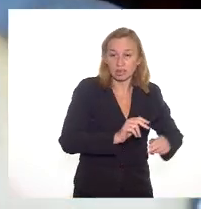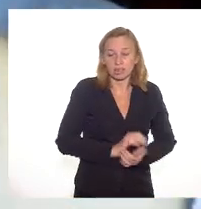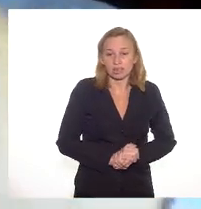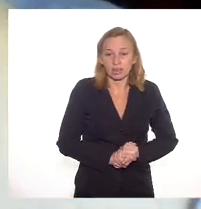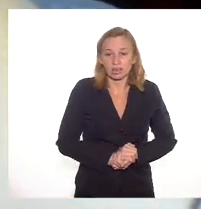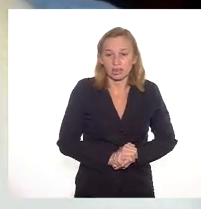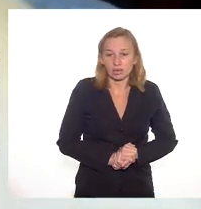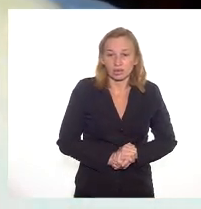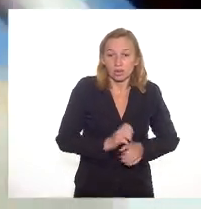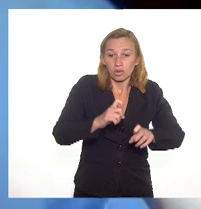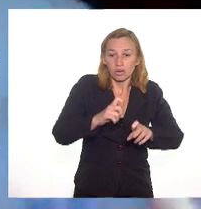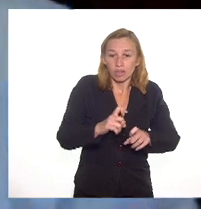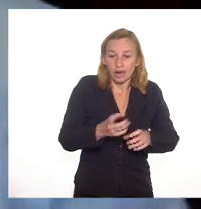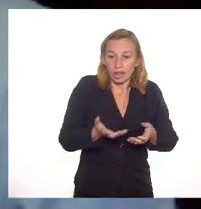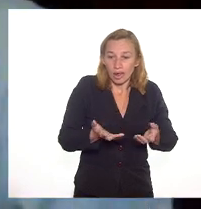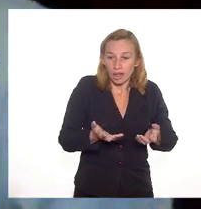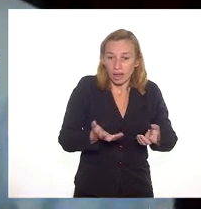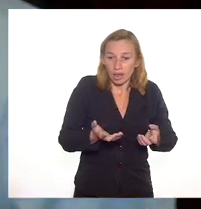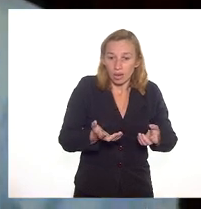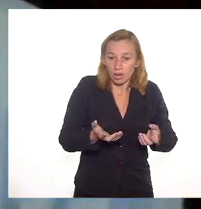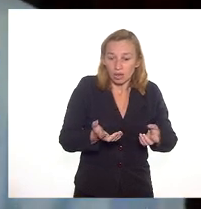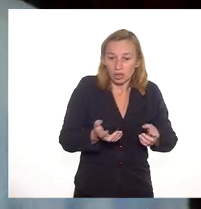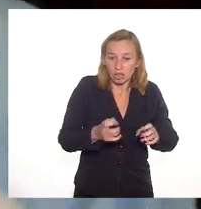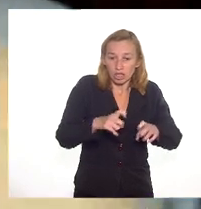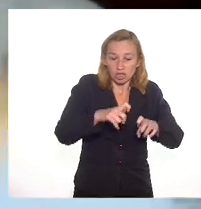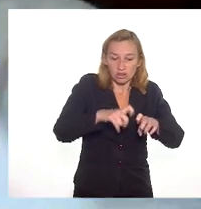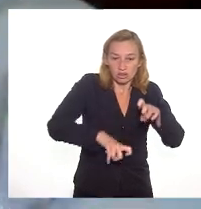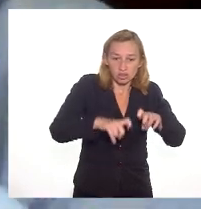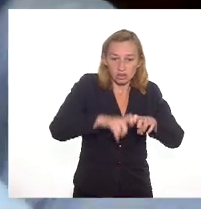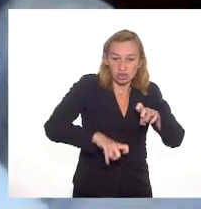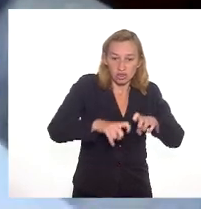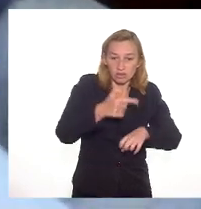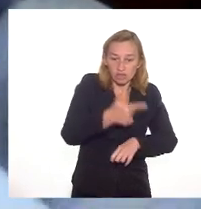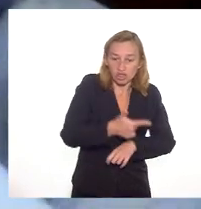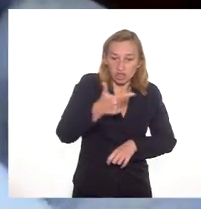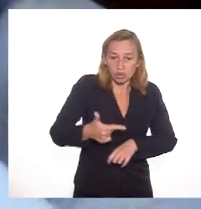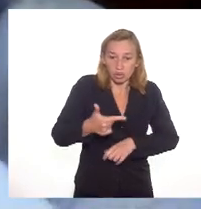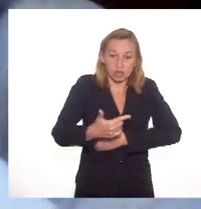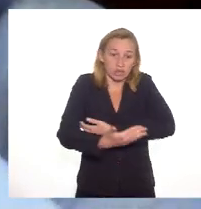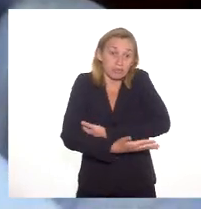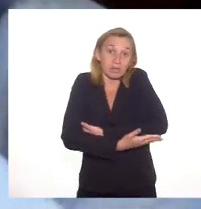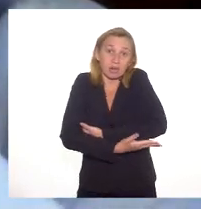porque molestou, não. Tirou a virgindade de 22 bebês